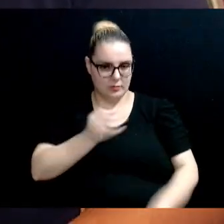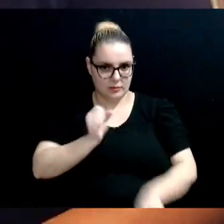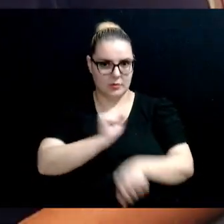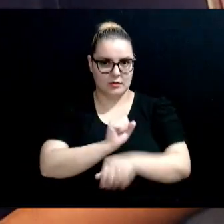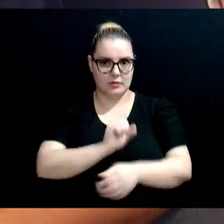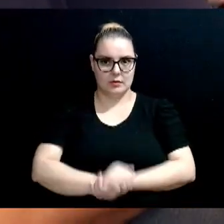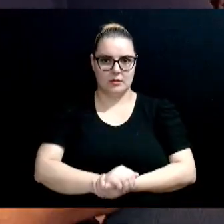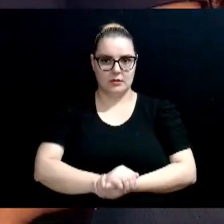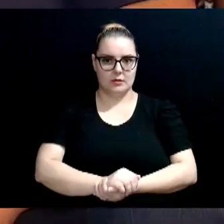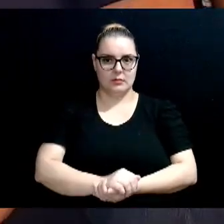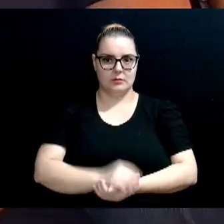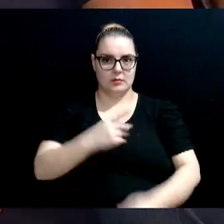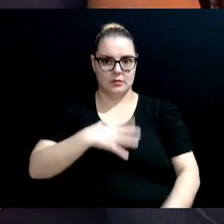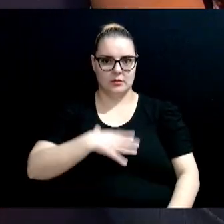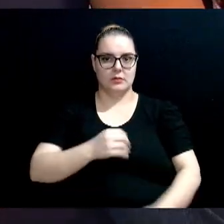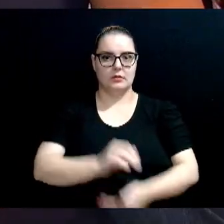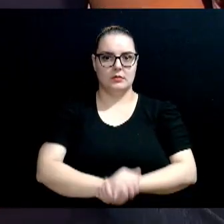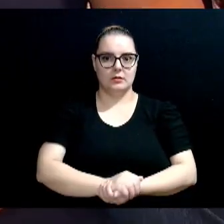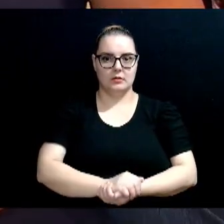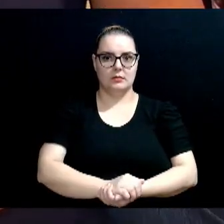pelos seus filhos?